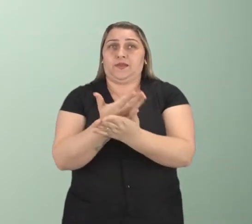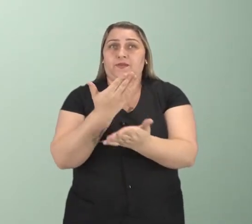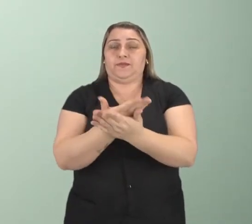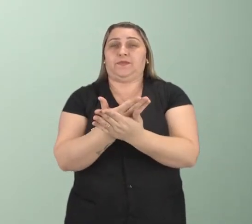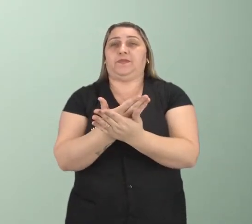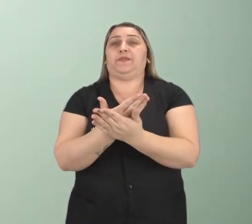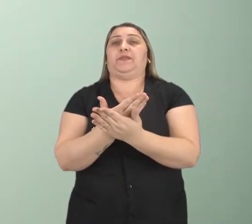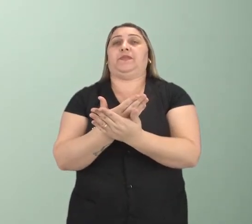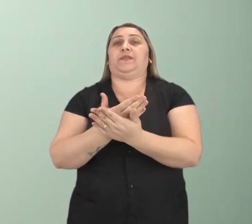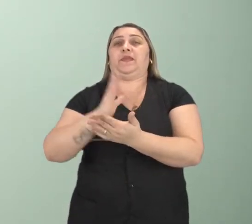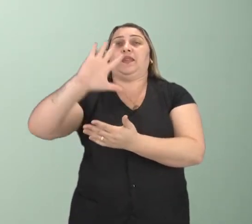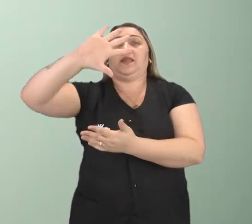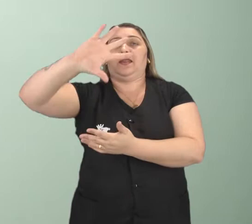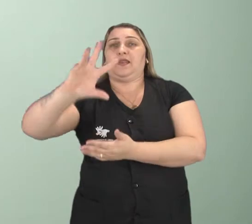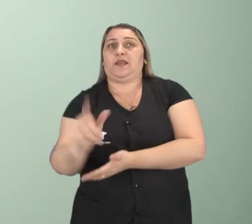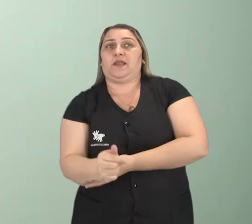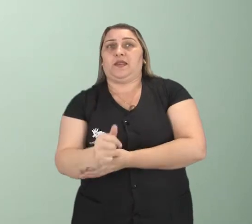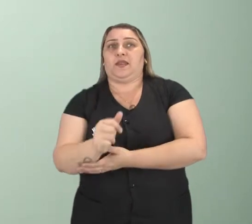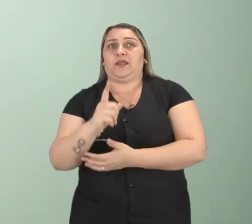a África,